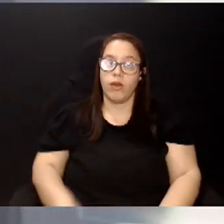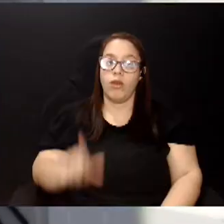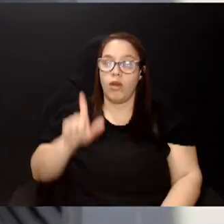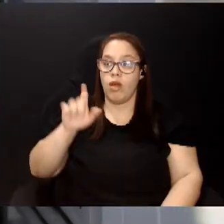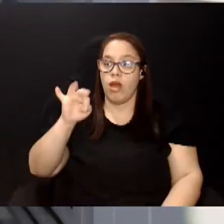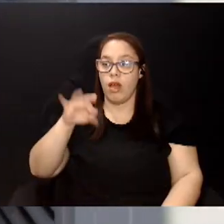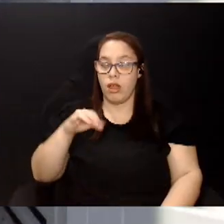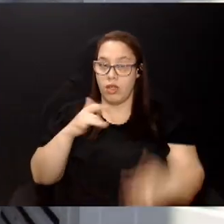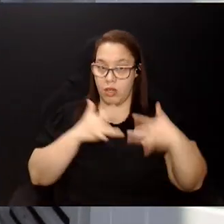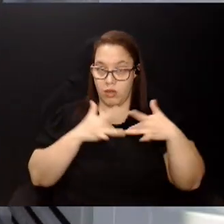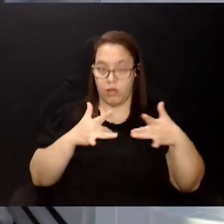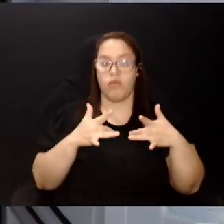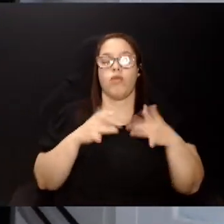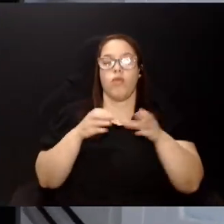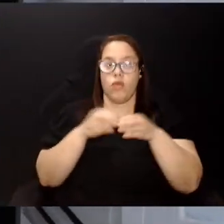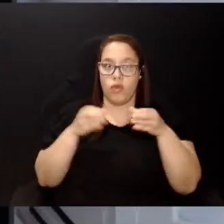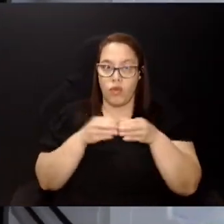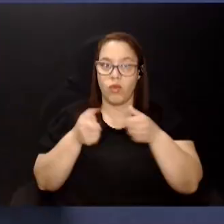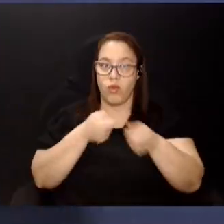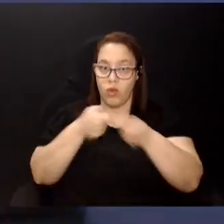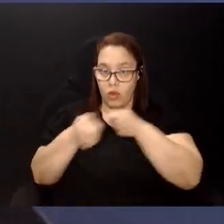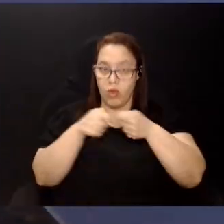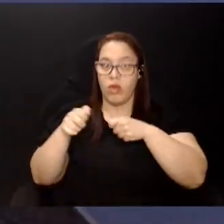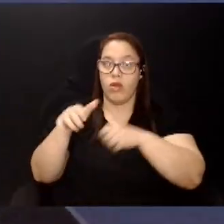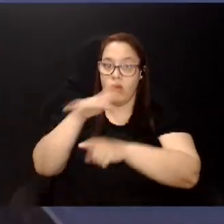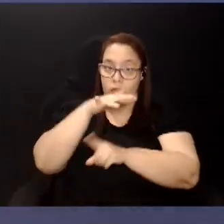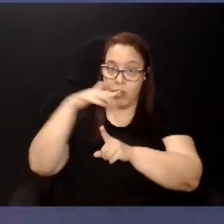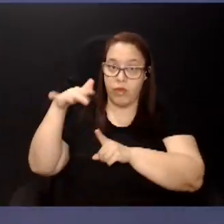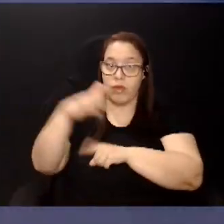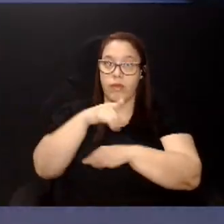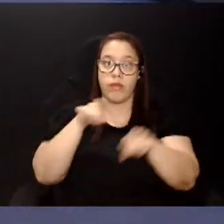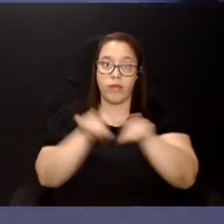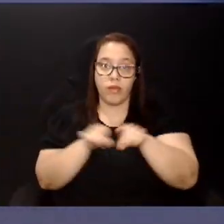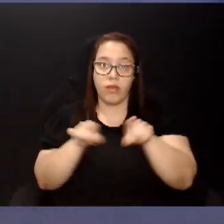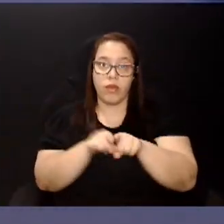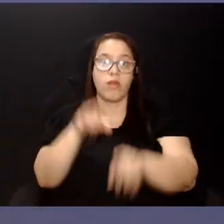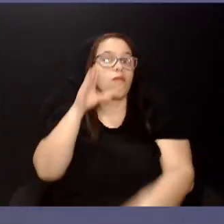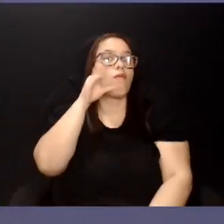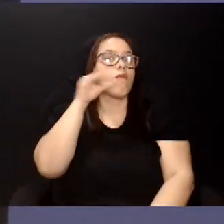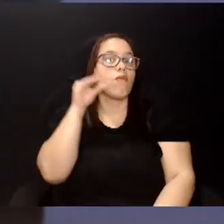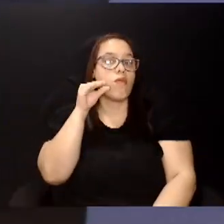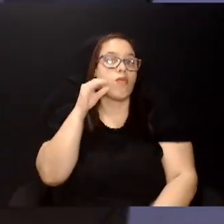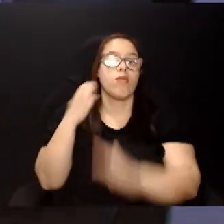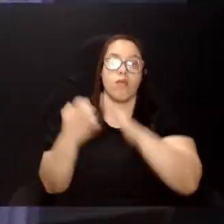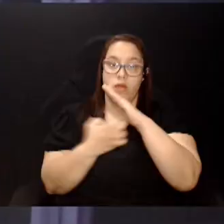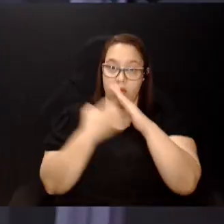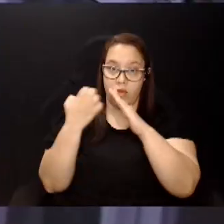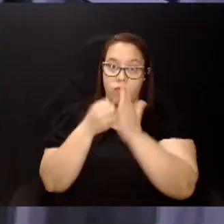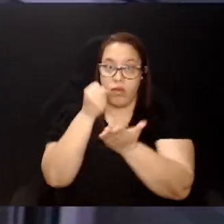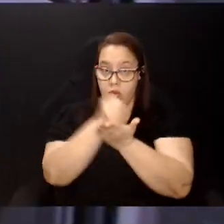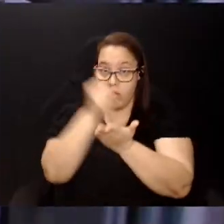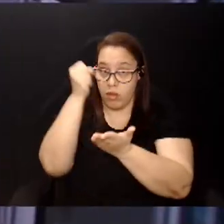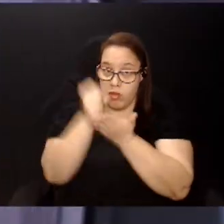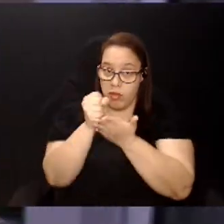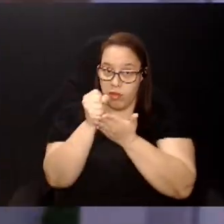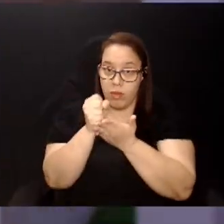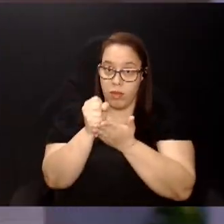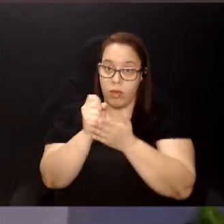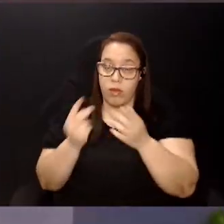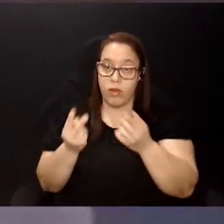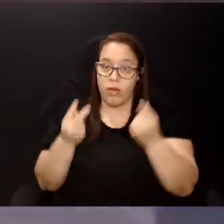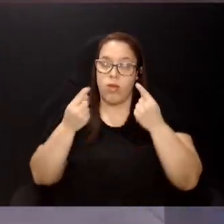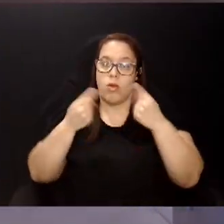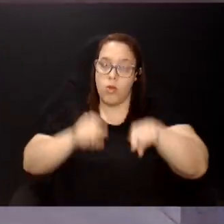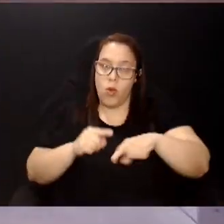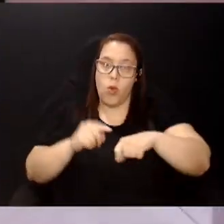comunitários, agentes de controle ambiental e também por funcionários de uma empresa contratada para o combate à dengue e